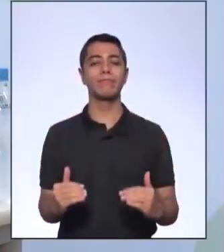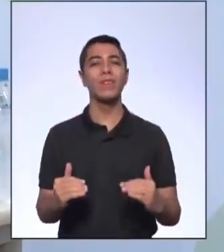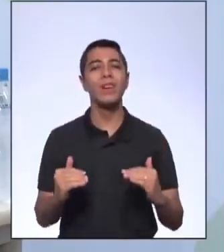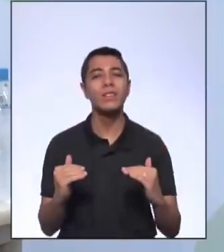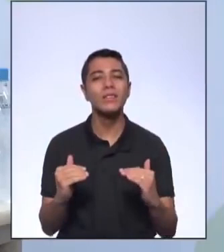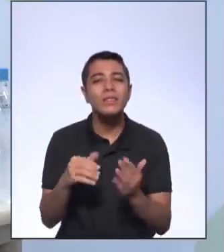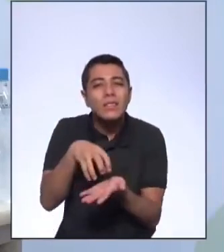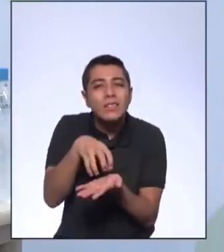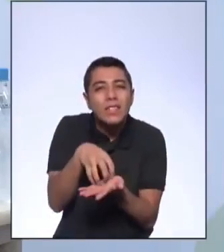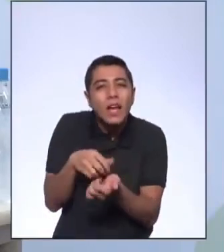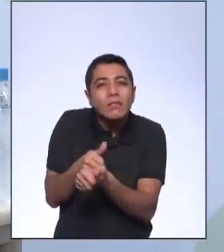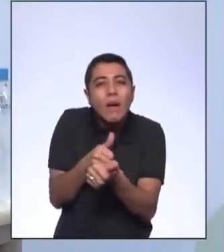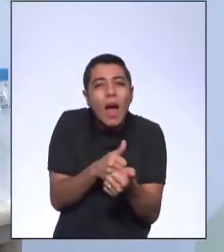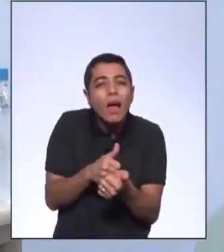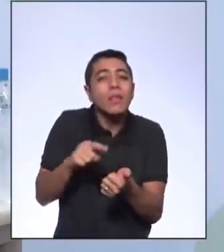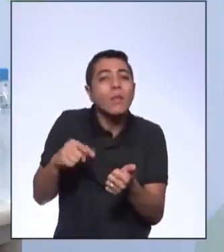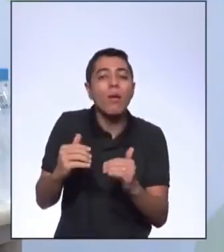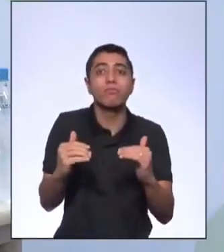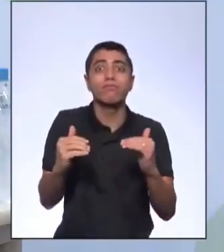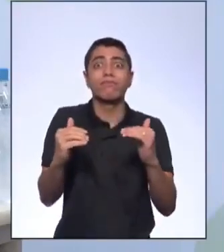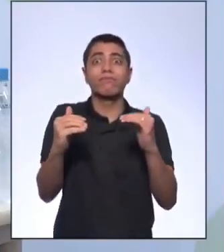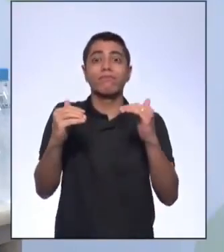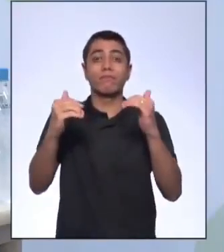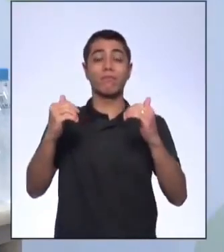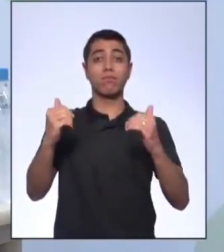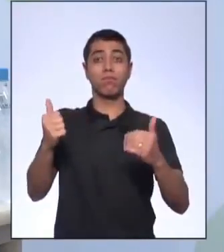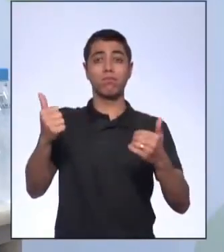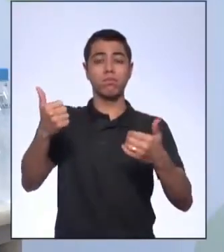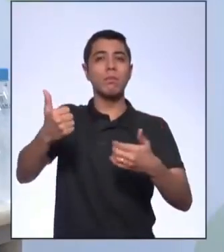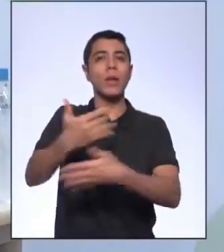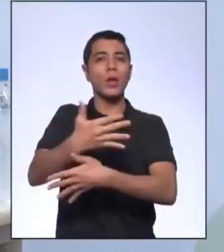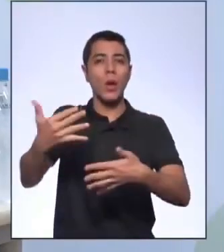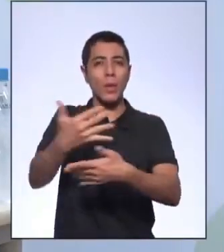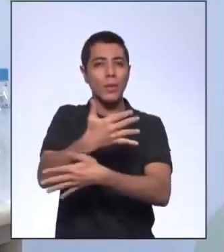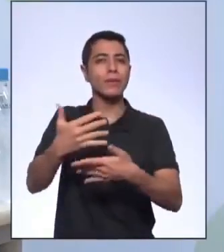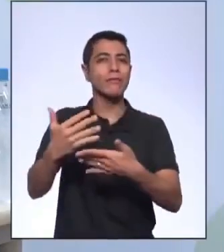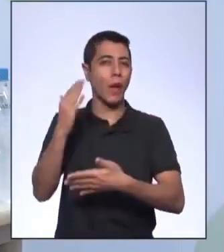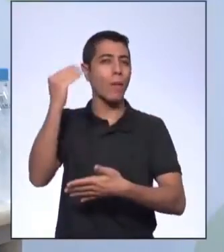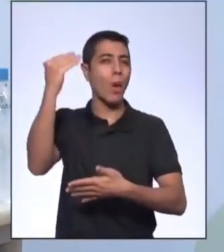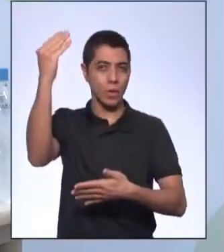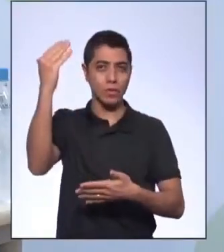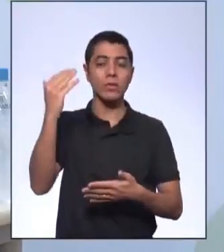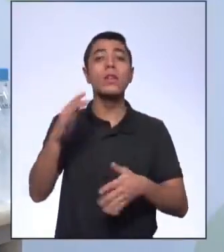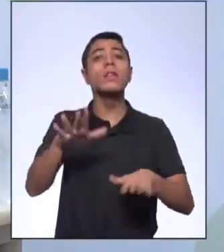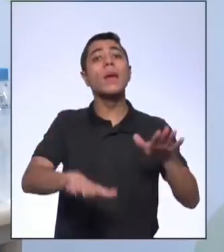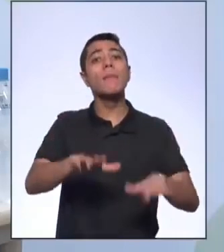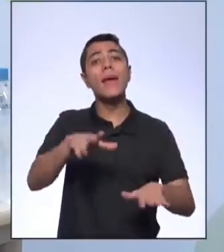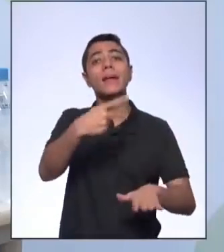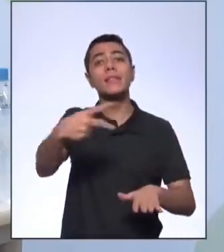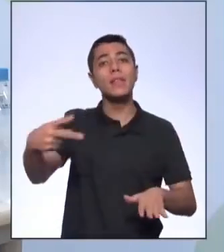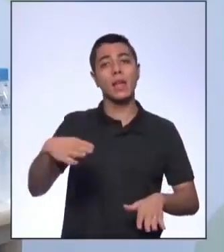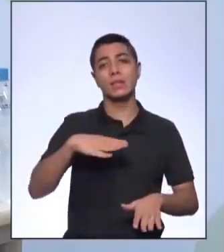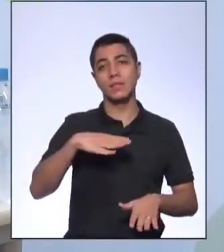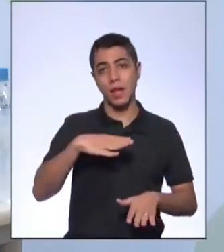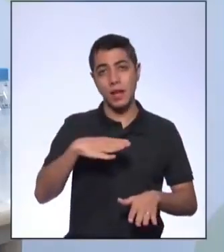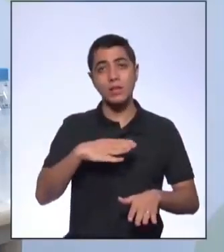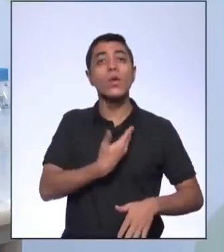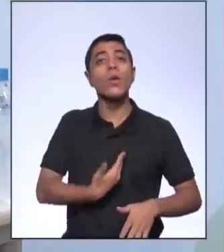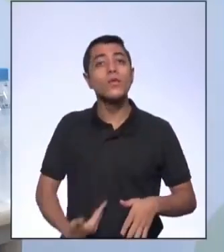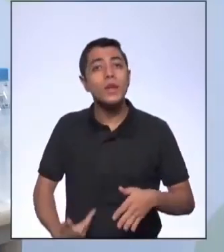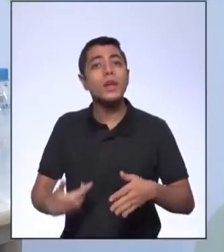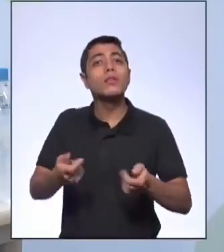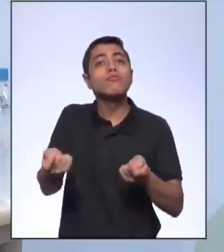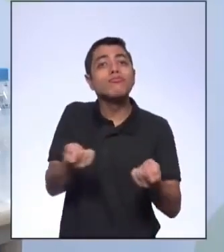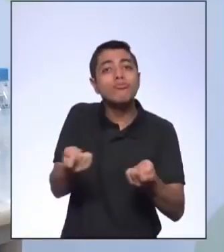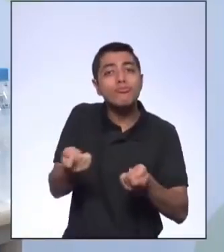vão depender aí dos poderes econômicos políticos administrativos das gestões públicas e privadas